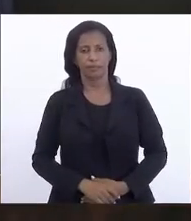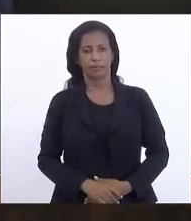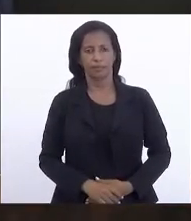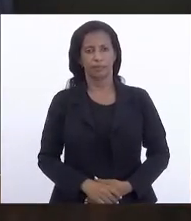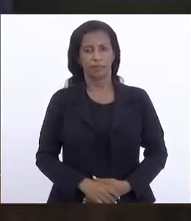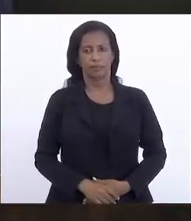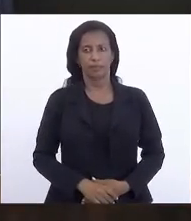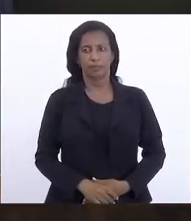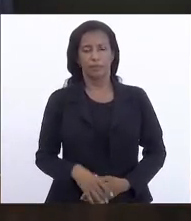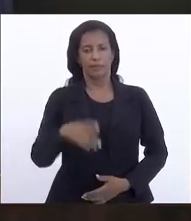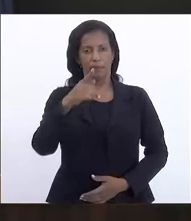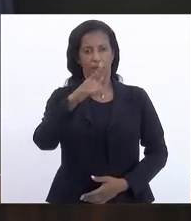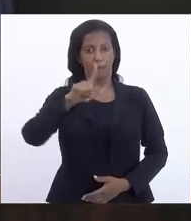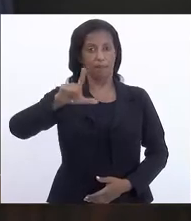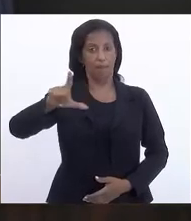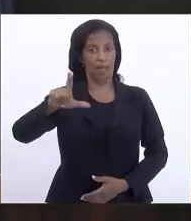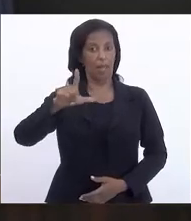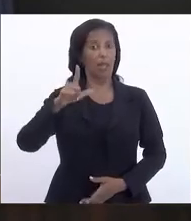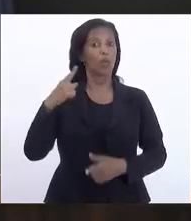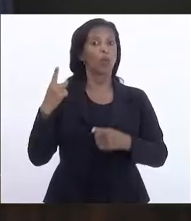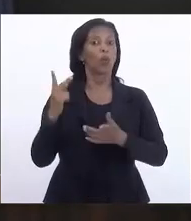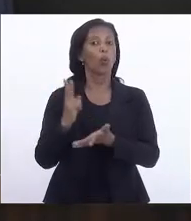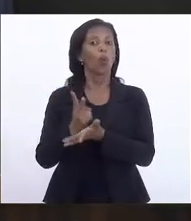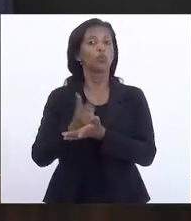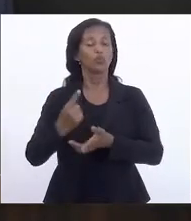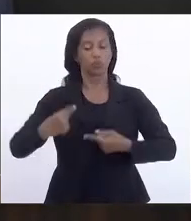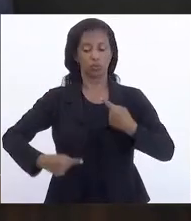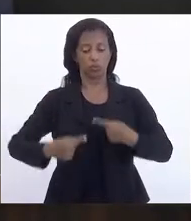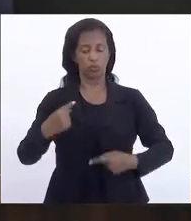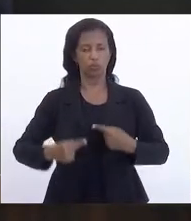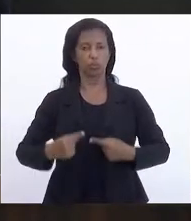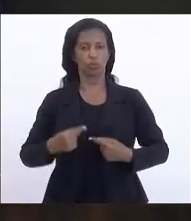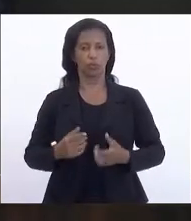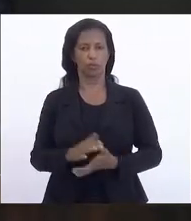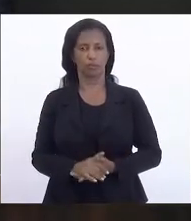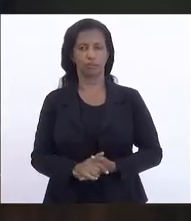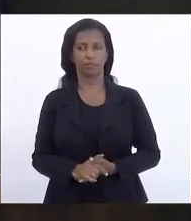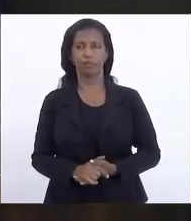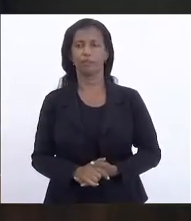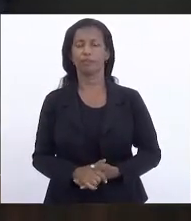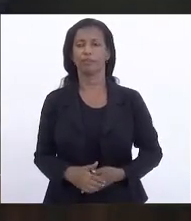O projeto ainda se encontra em discussão. Pela hora, presidente.